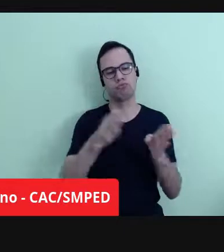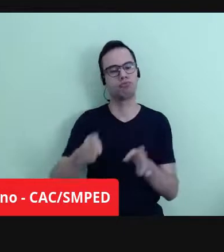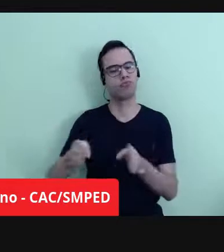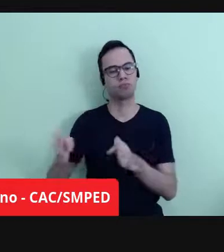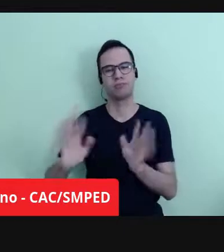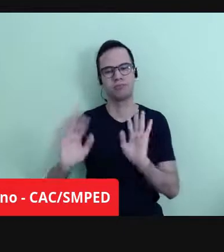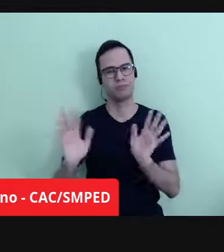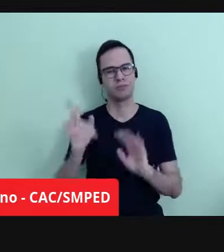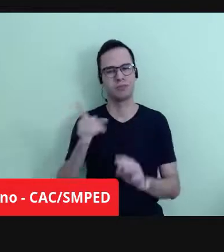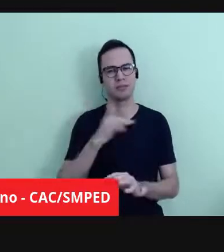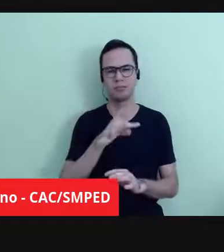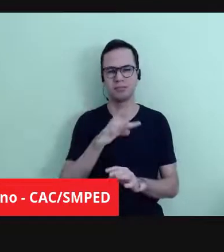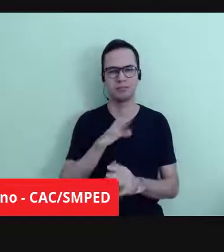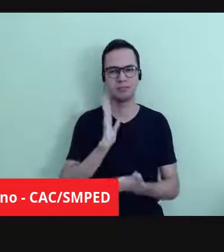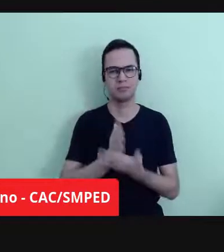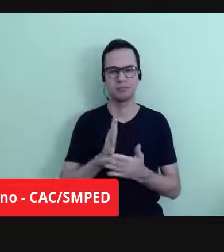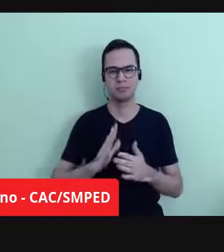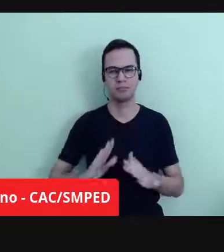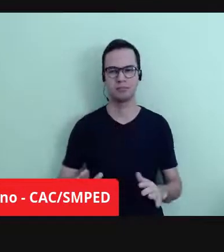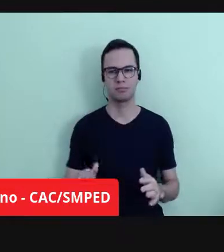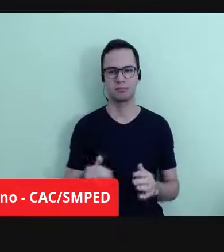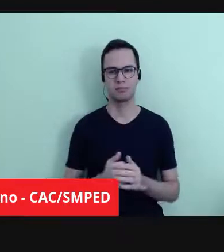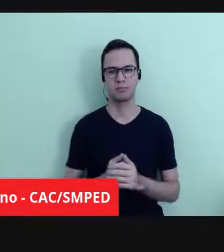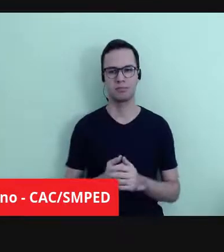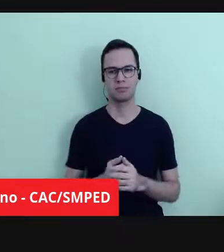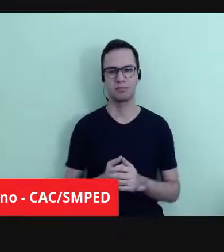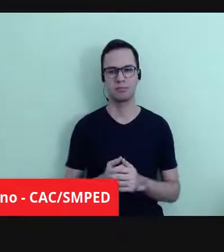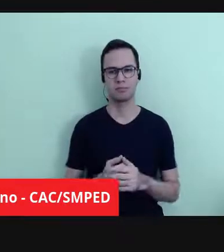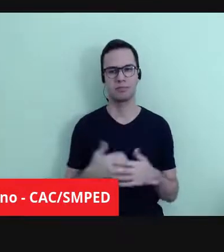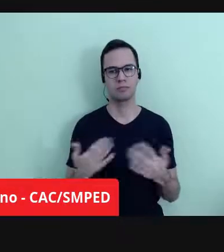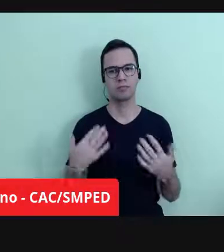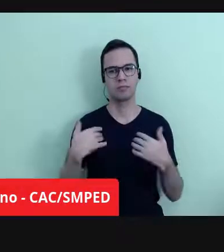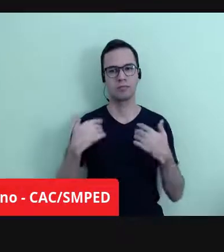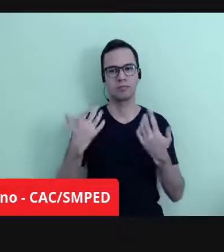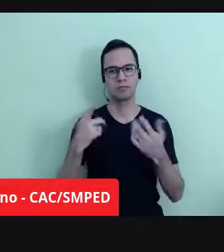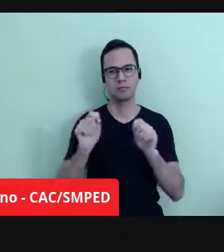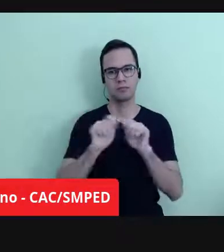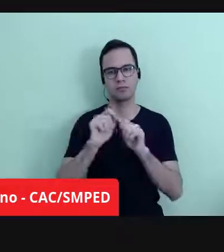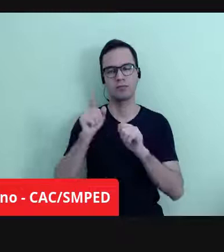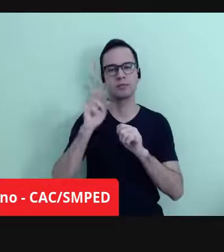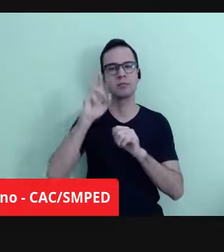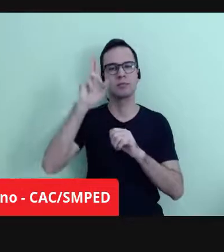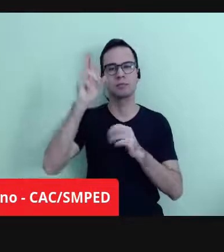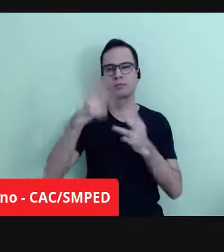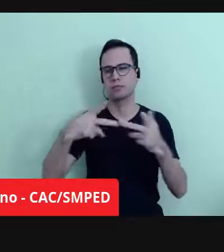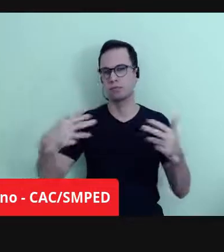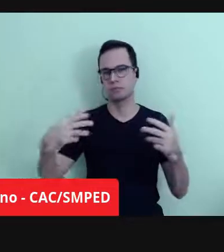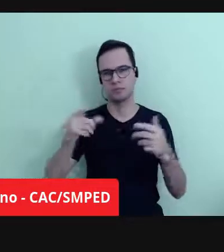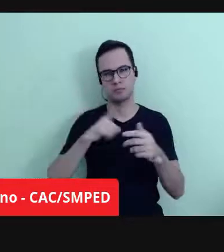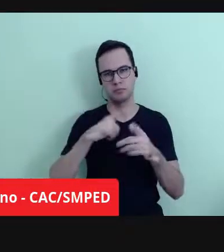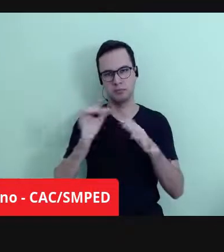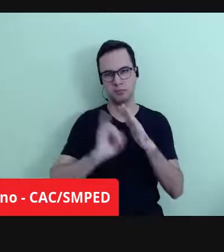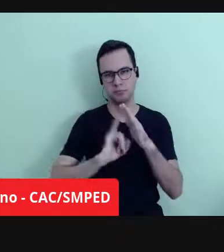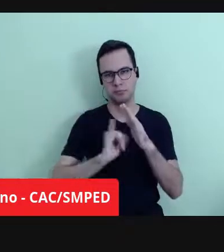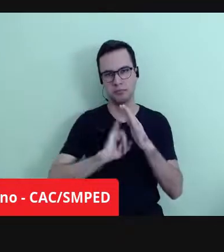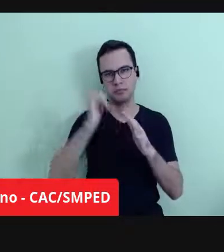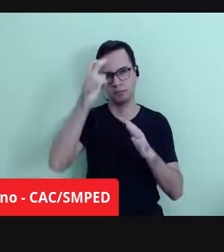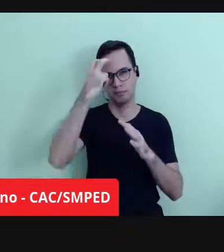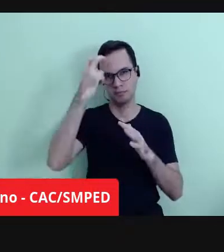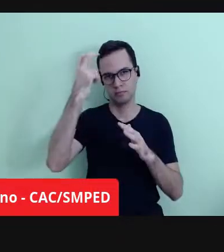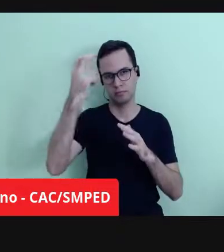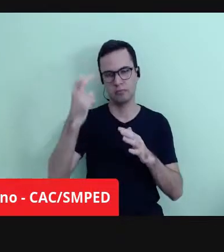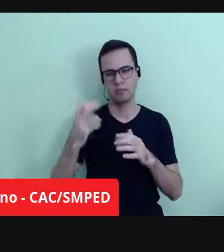parar de ter medo, né? Então, assim, quando, como eu faço consultoria, né, para diversas instituições culturais e